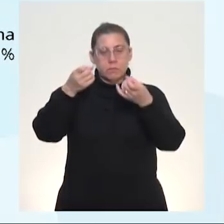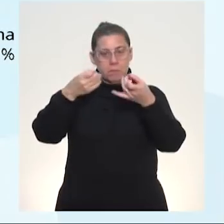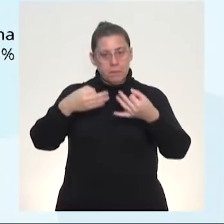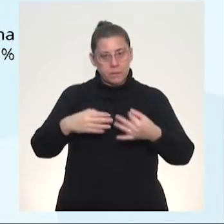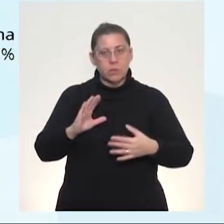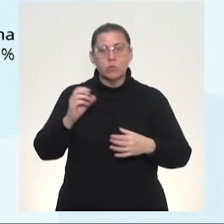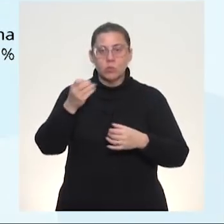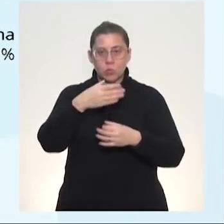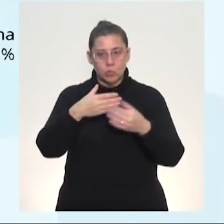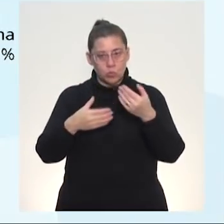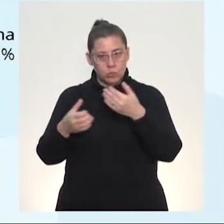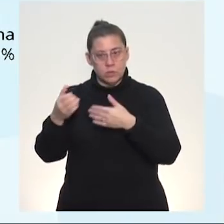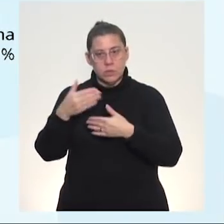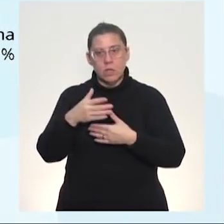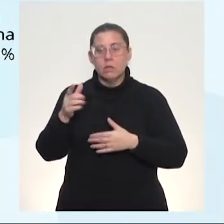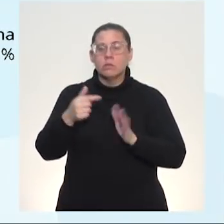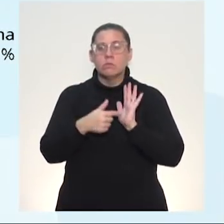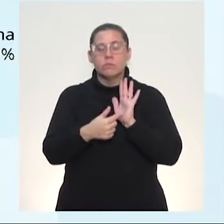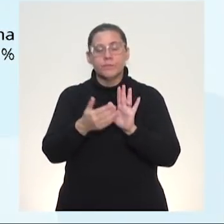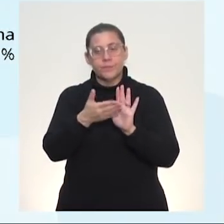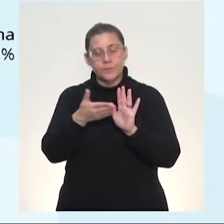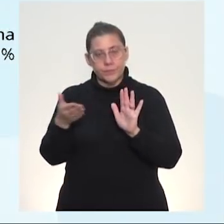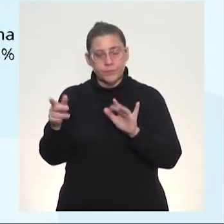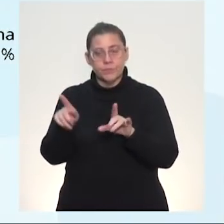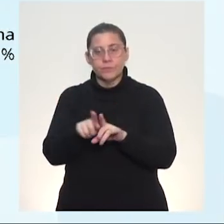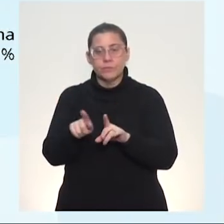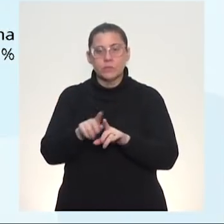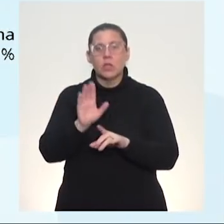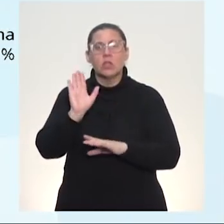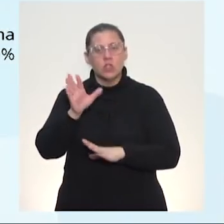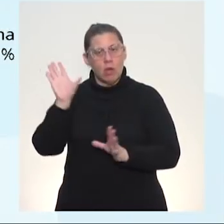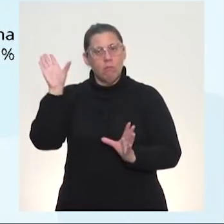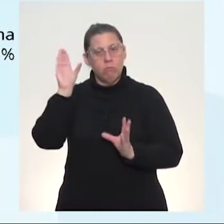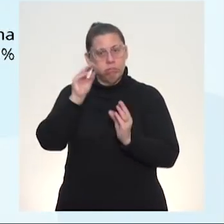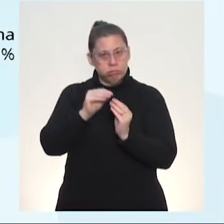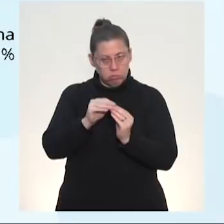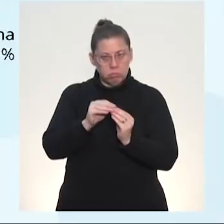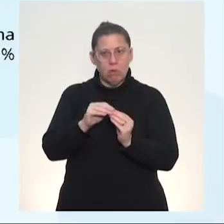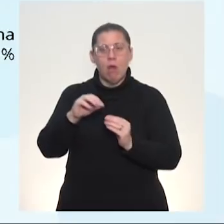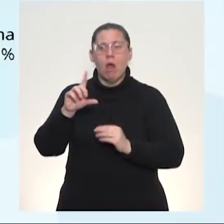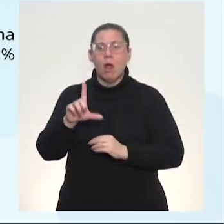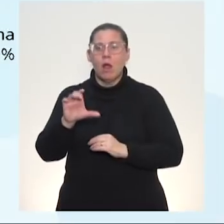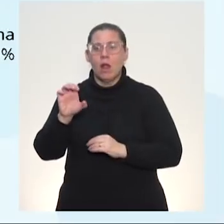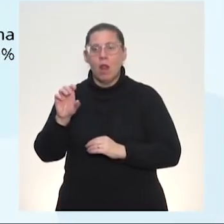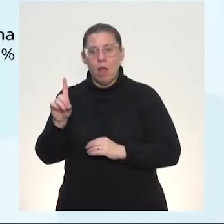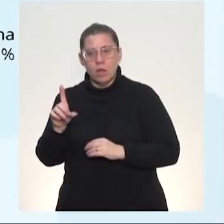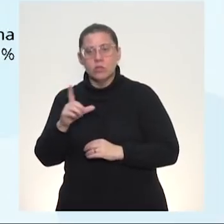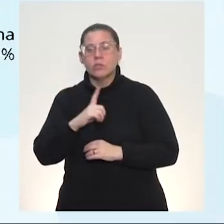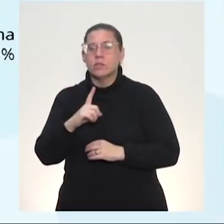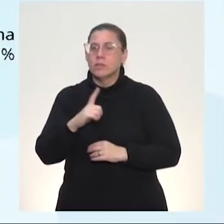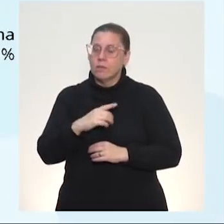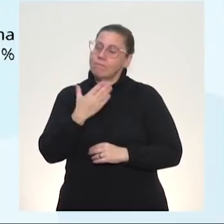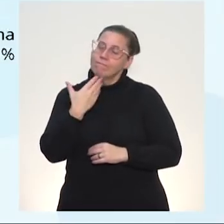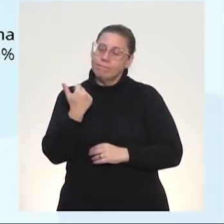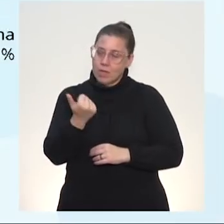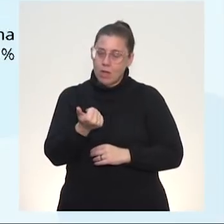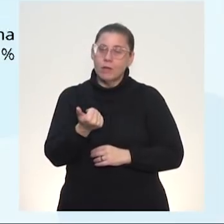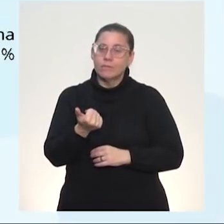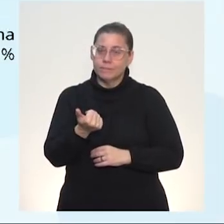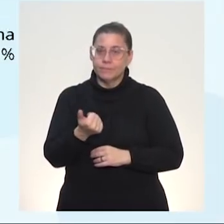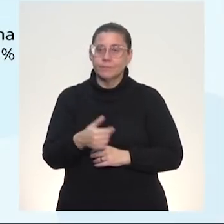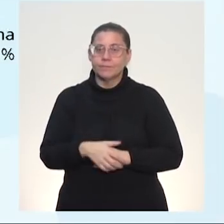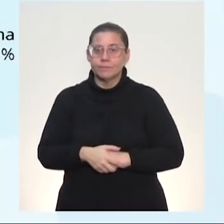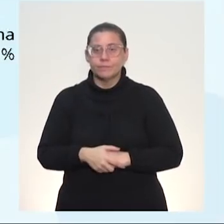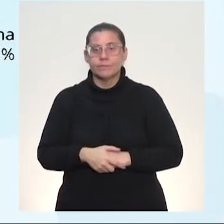gente já trouxe aqui. E a gente já, né, professor Fábio, concluiu que a lâmpada de LED ela possui uma eficiência energética